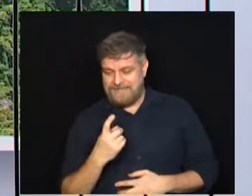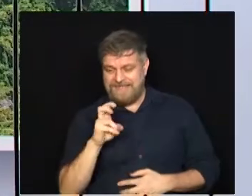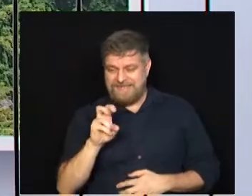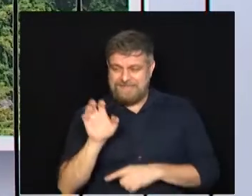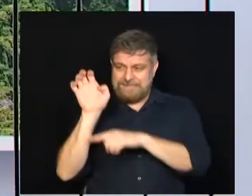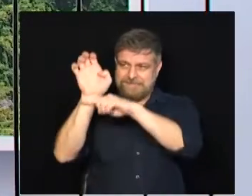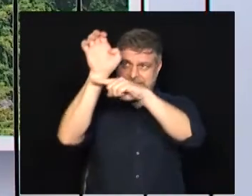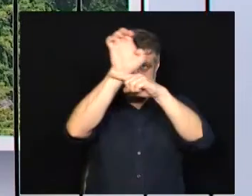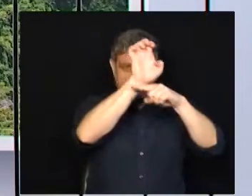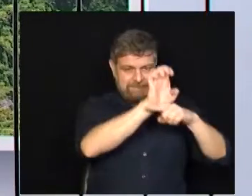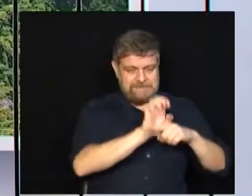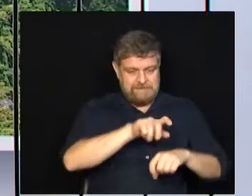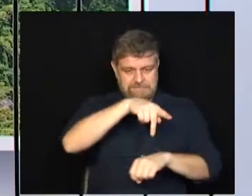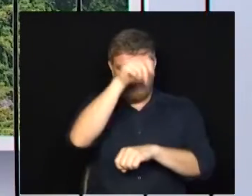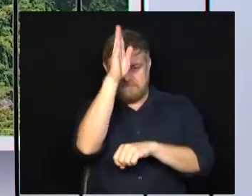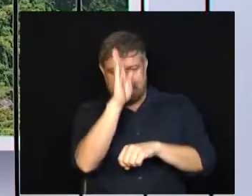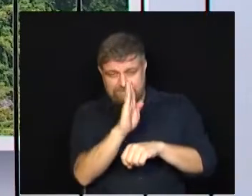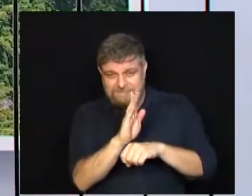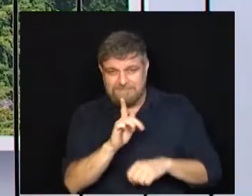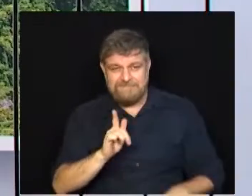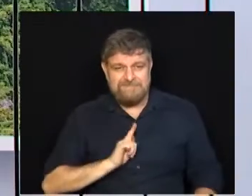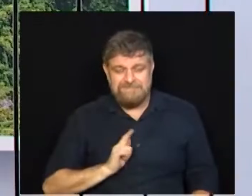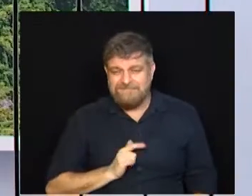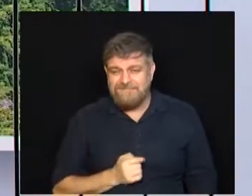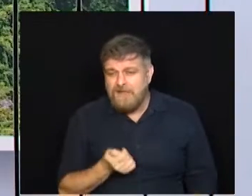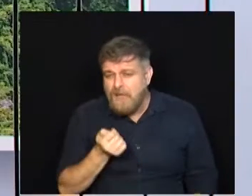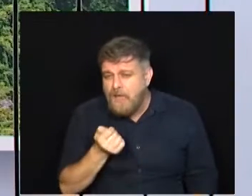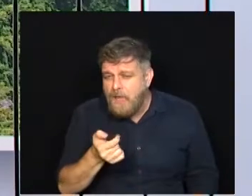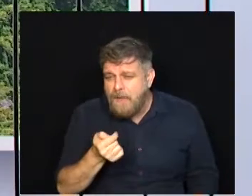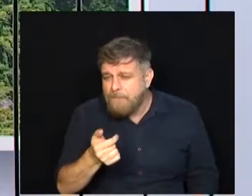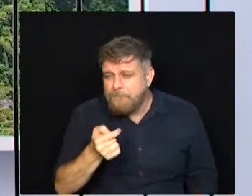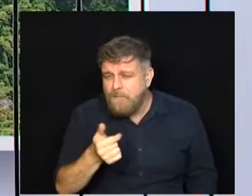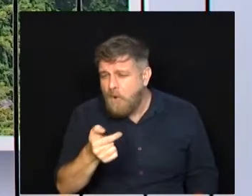Distrito Federal, e isso não é dividido